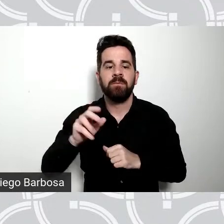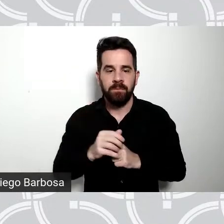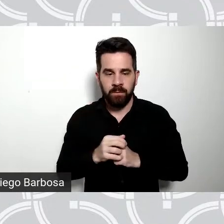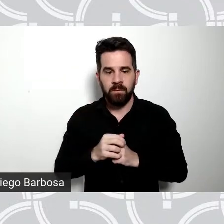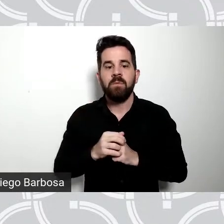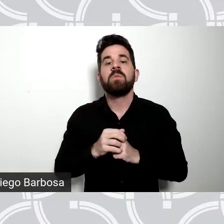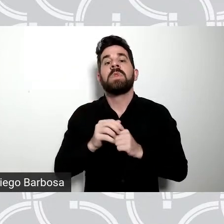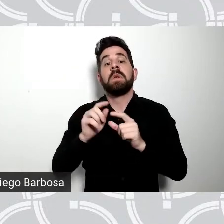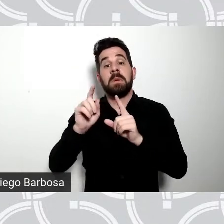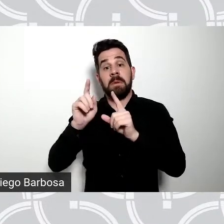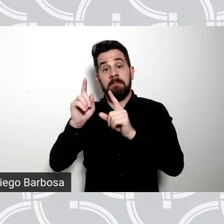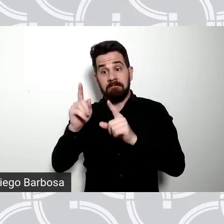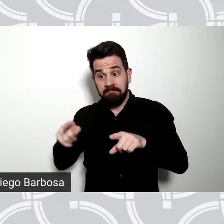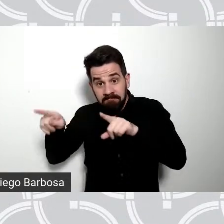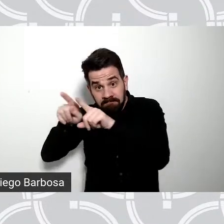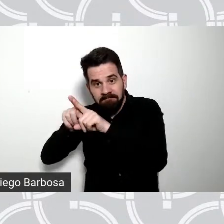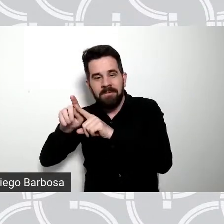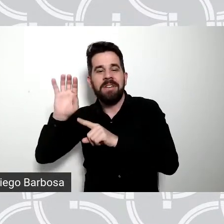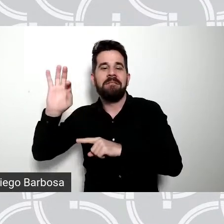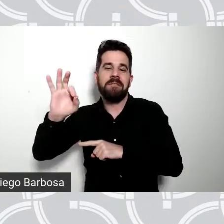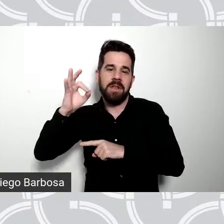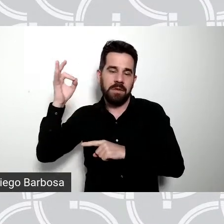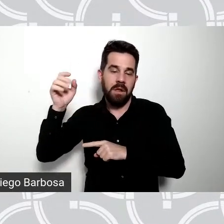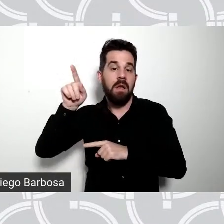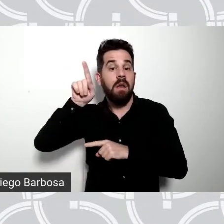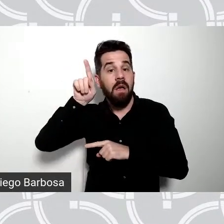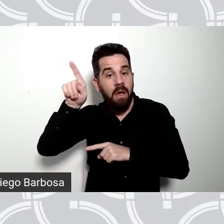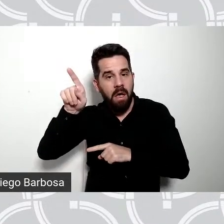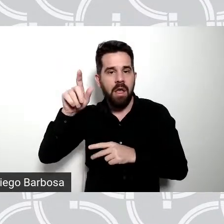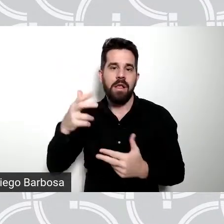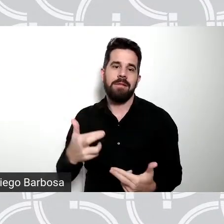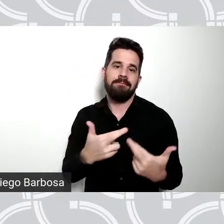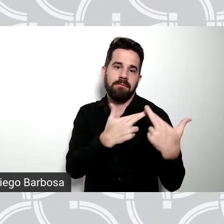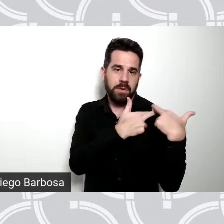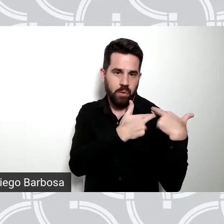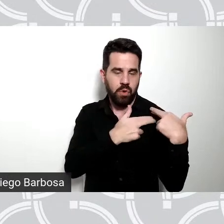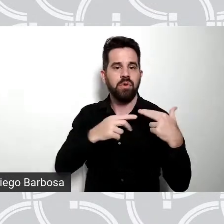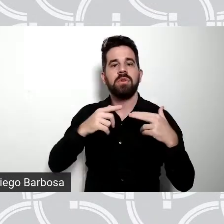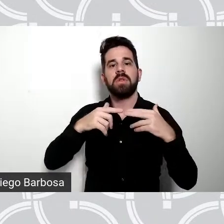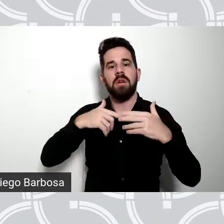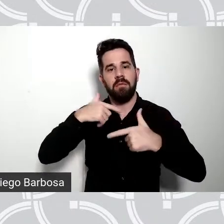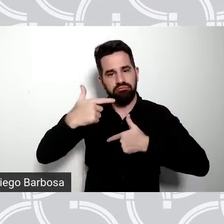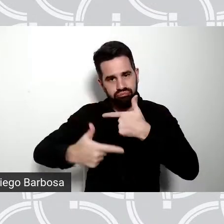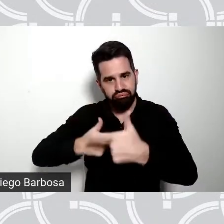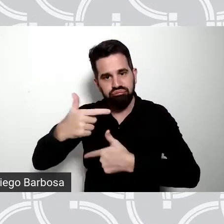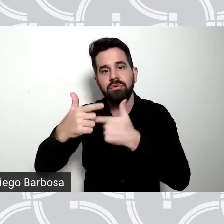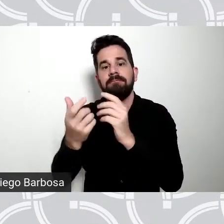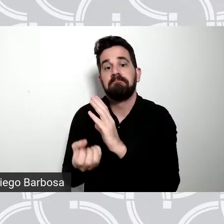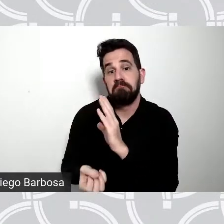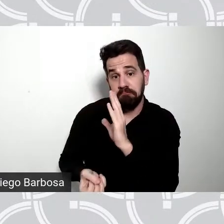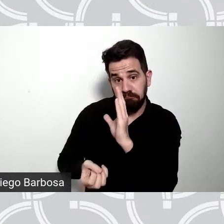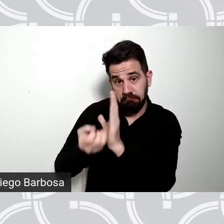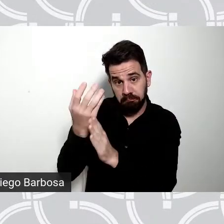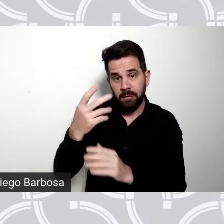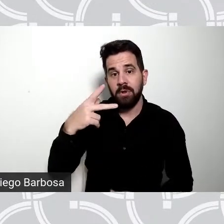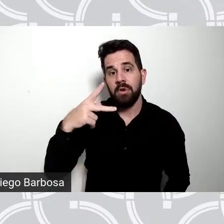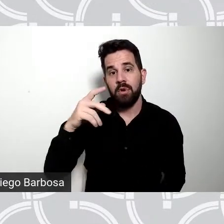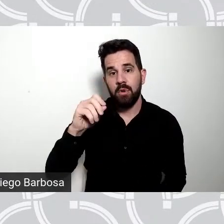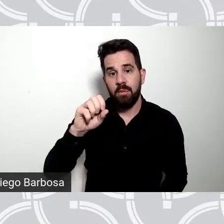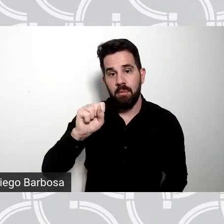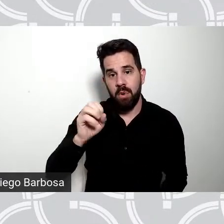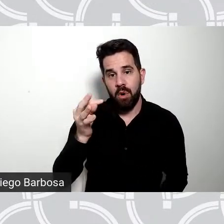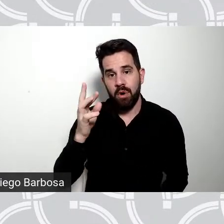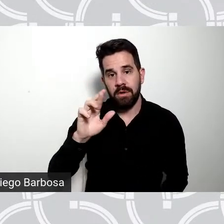de pós-graduação em estudos da tradução, o POSTRAD, da Universidade de Brasília, tendo o coordenado entre 2011